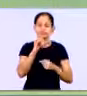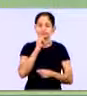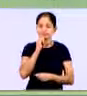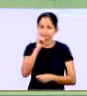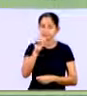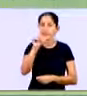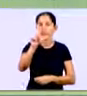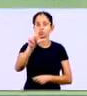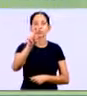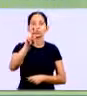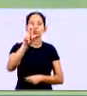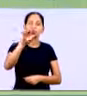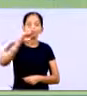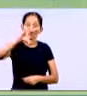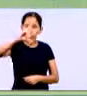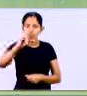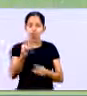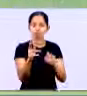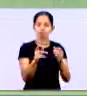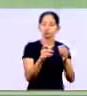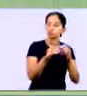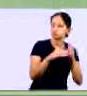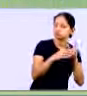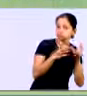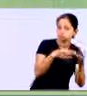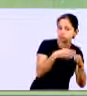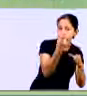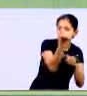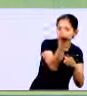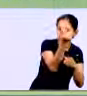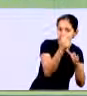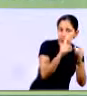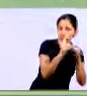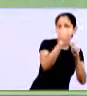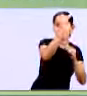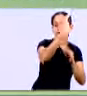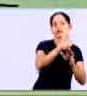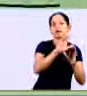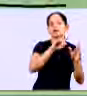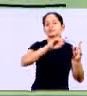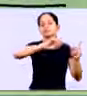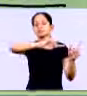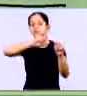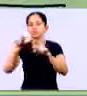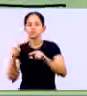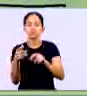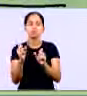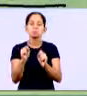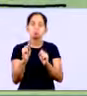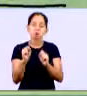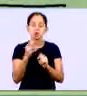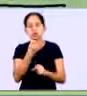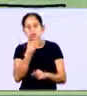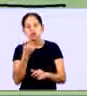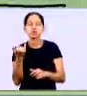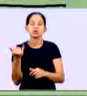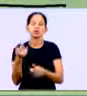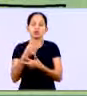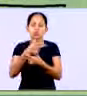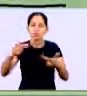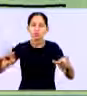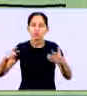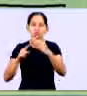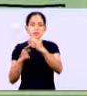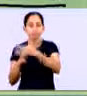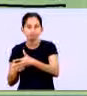esse lucro em equipamentos e instalações, renovando o seu processo produtivo, em sistemas e estratégias para melhorar